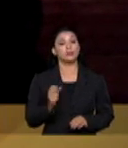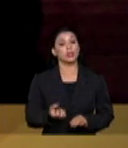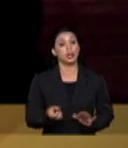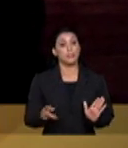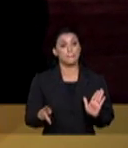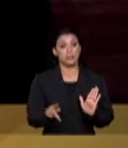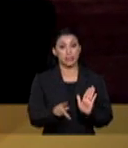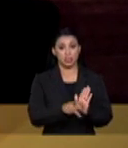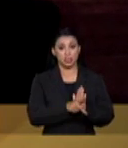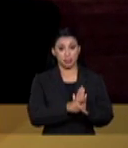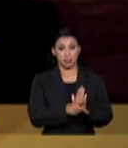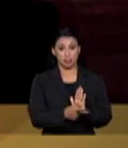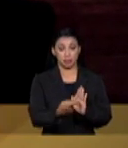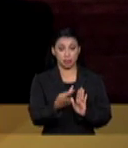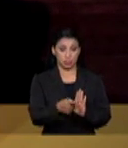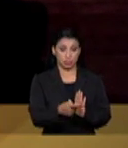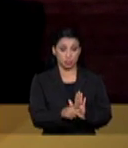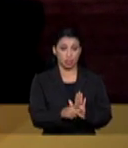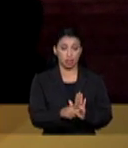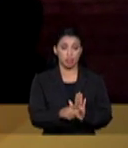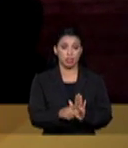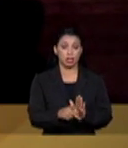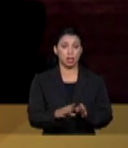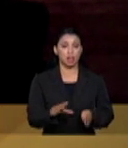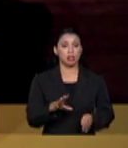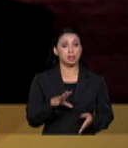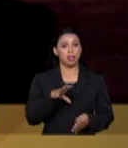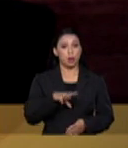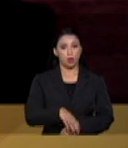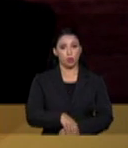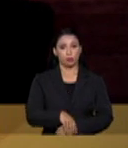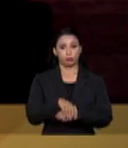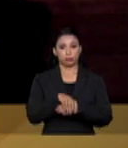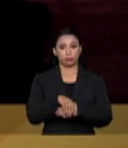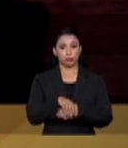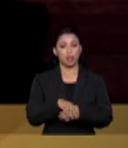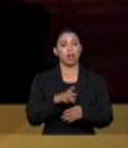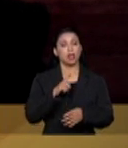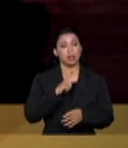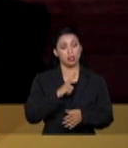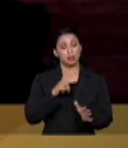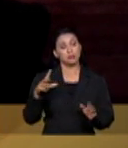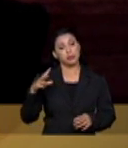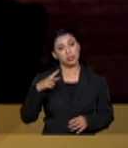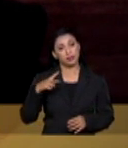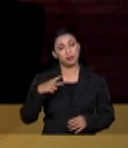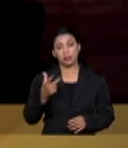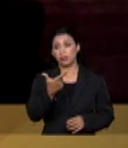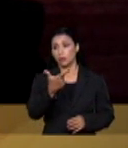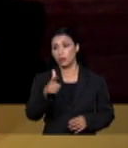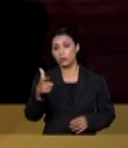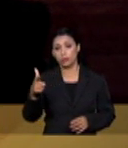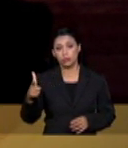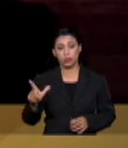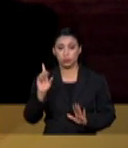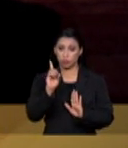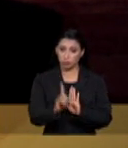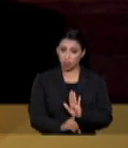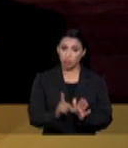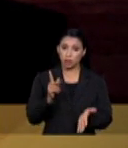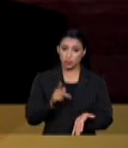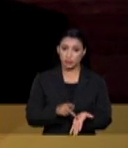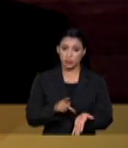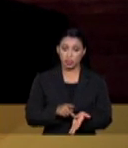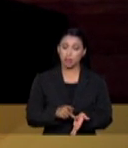bem no âmbito privado como assim espero os demais direitos reais e tem